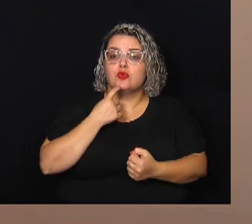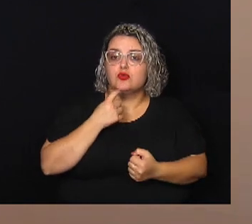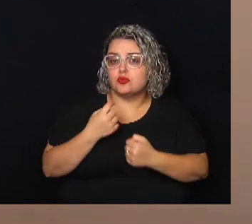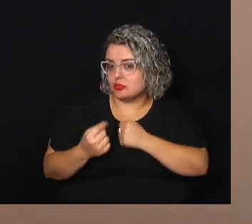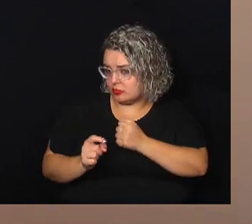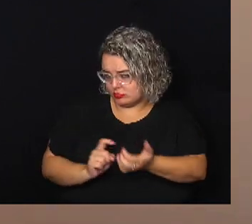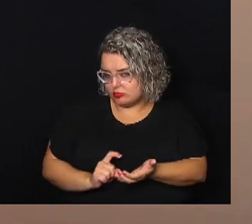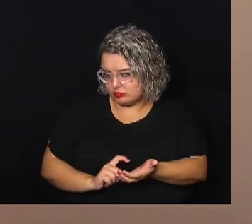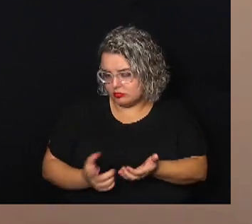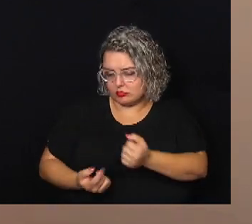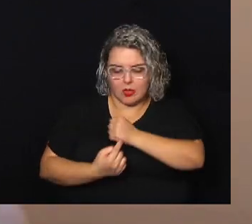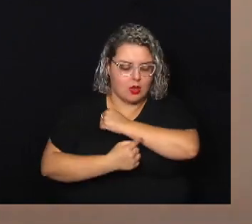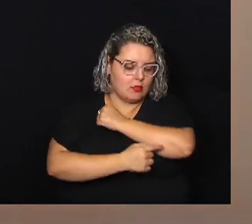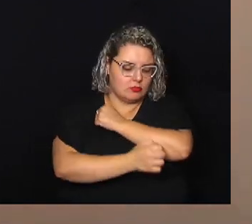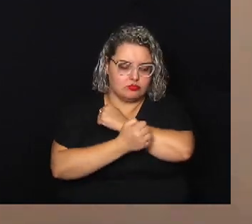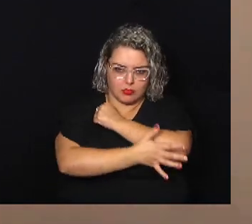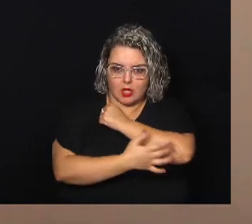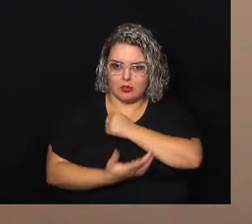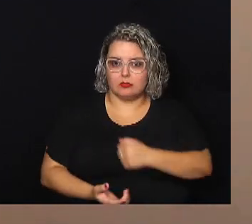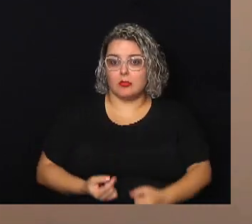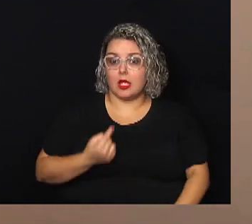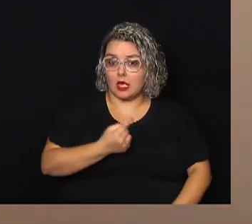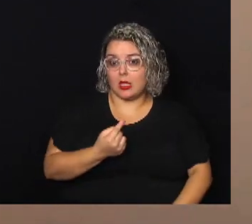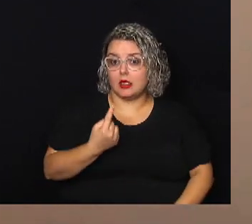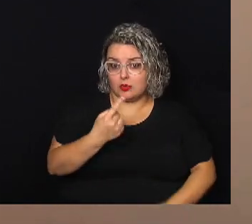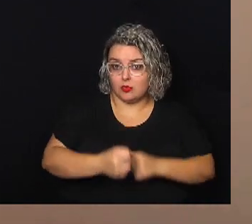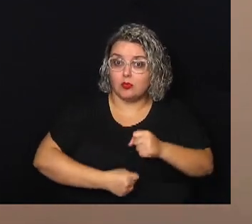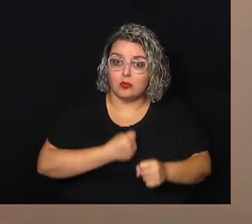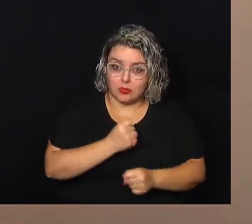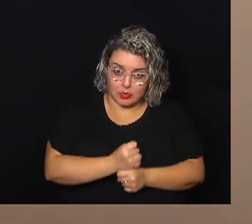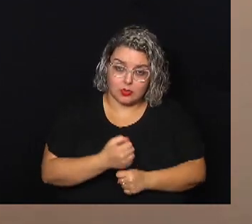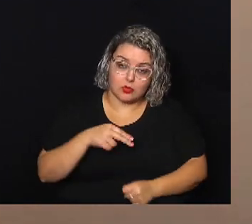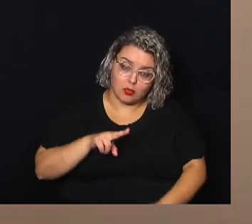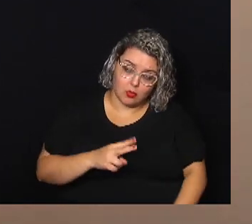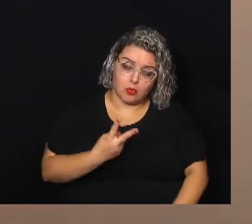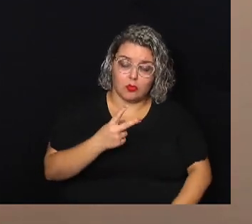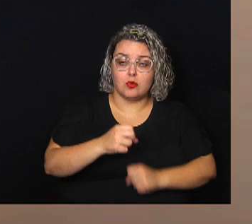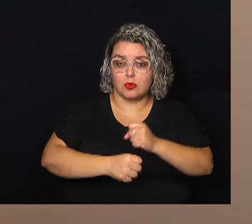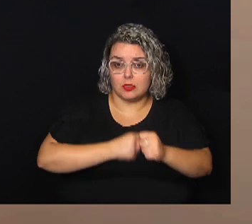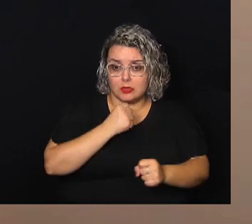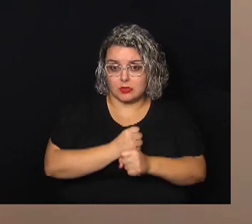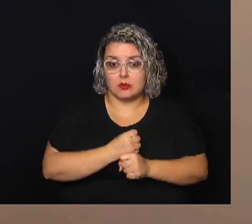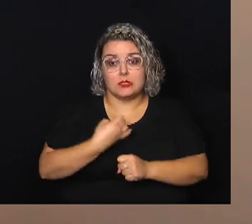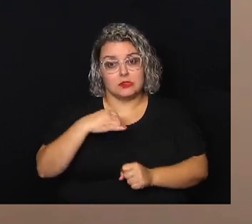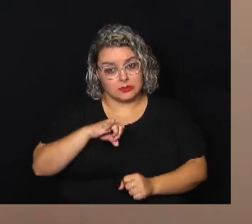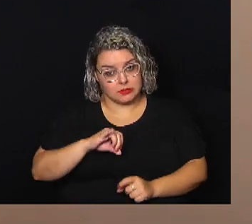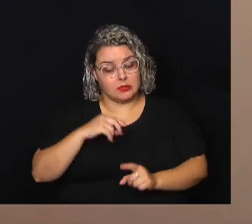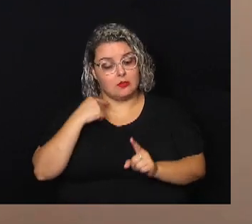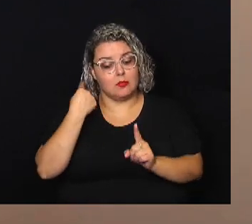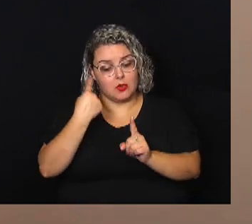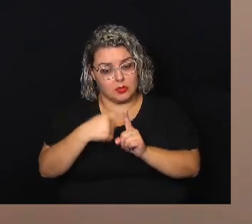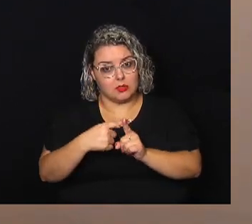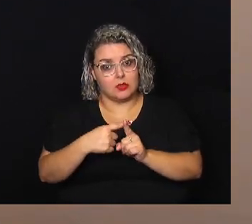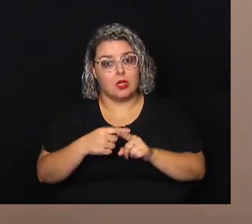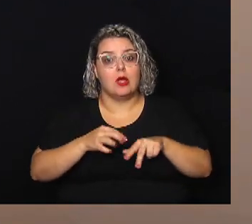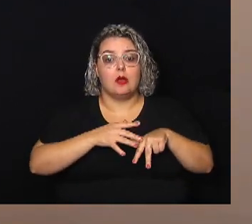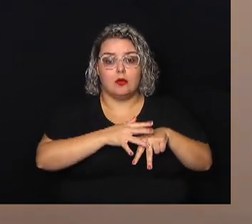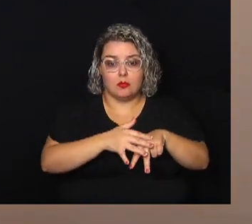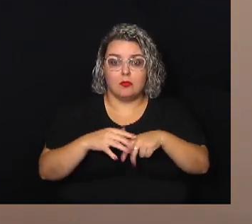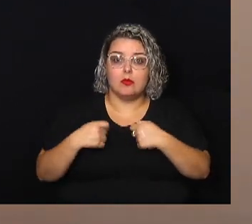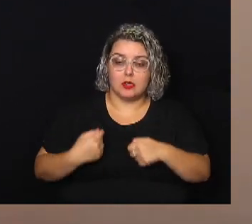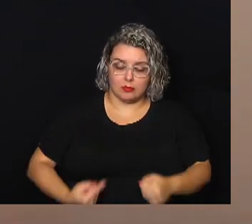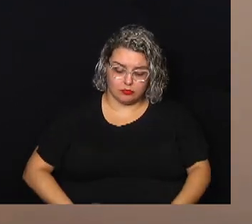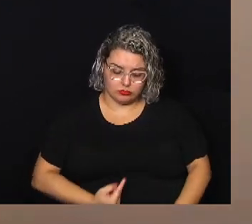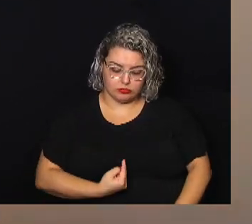todo ano ou a cada 2 anos também é uma opção interessante. Se esse exame vier positivo, o paciente precisa de uma